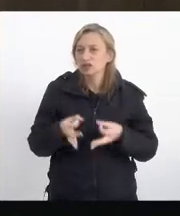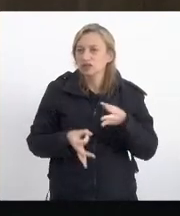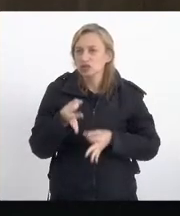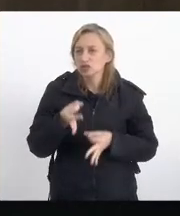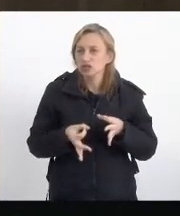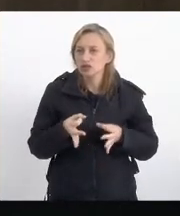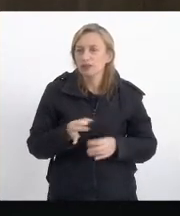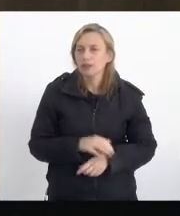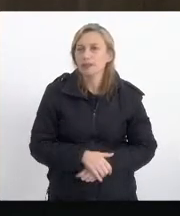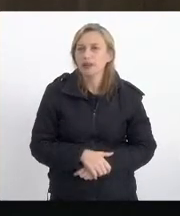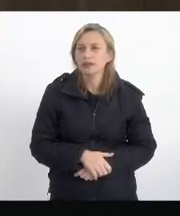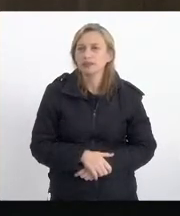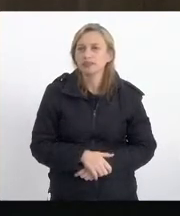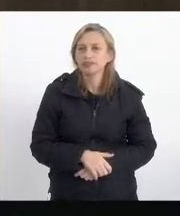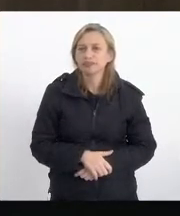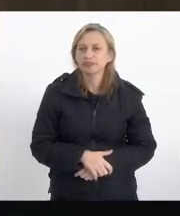justiça.